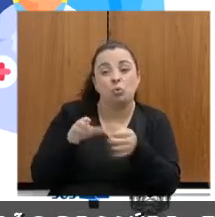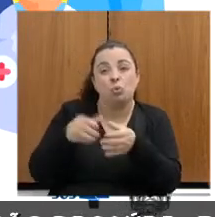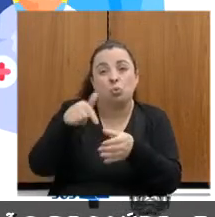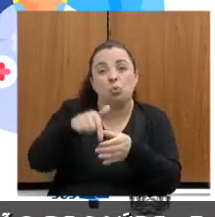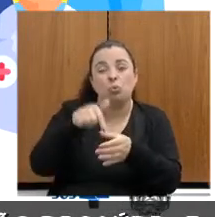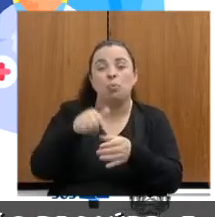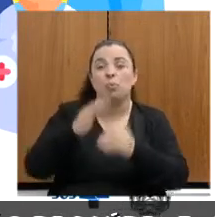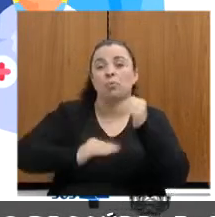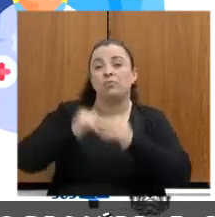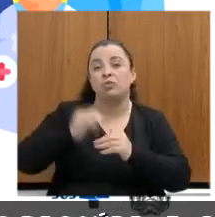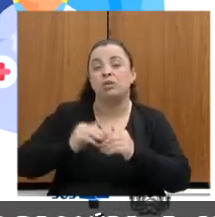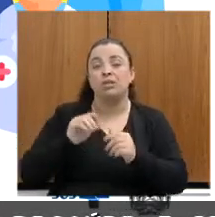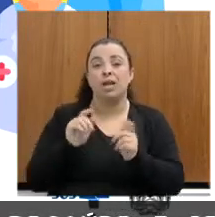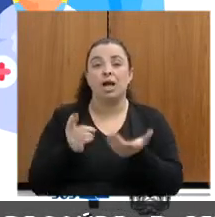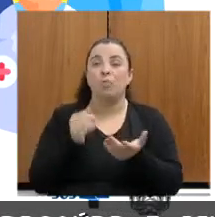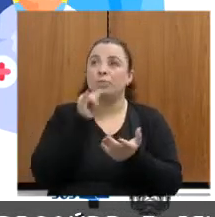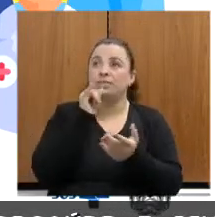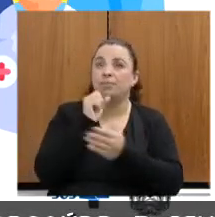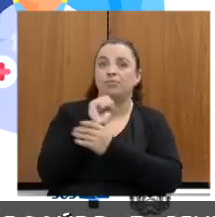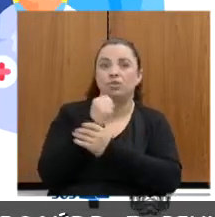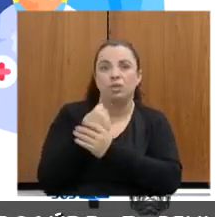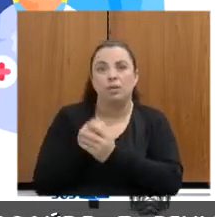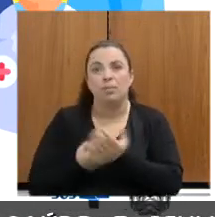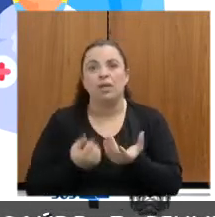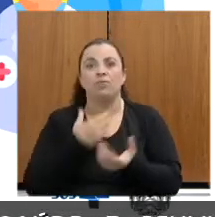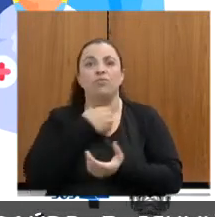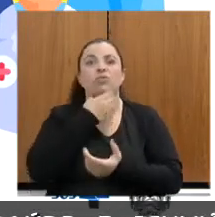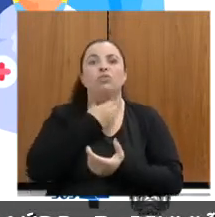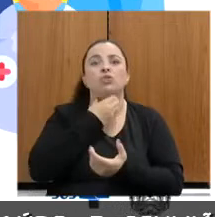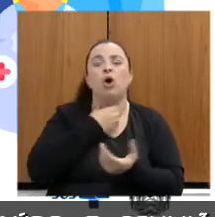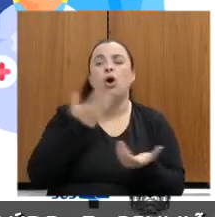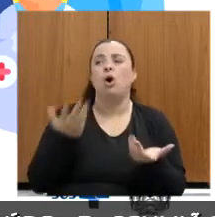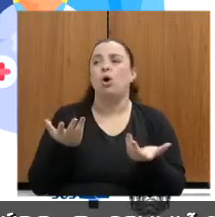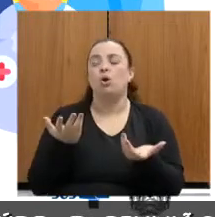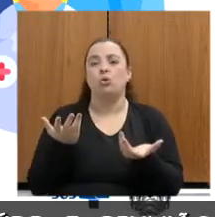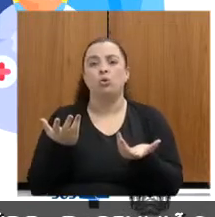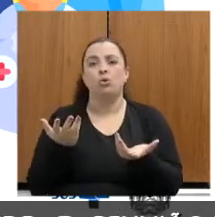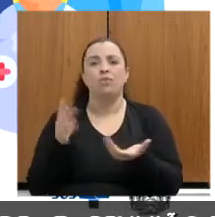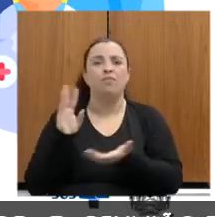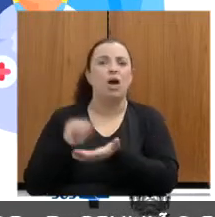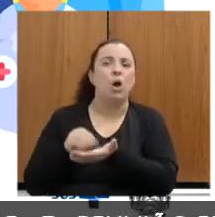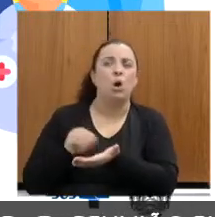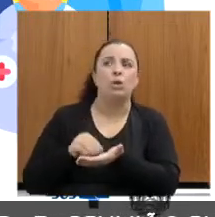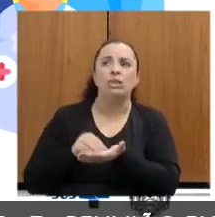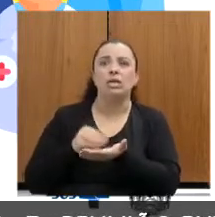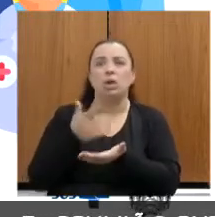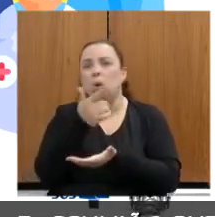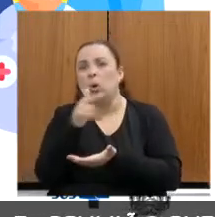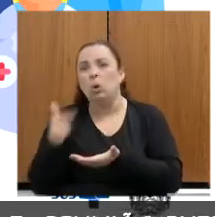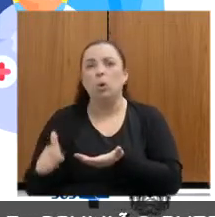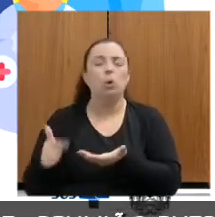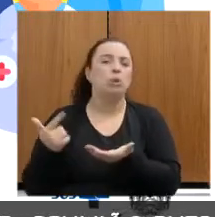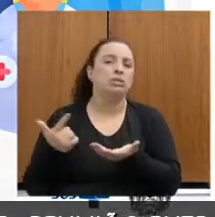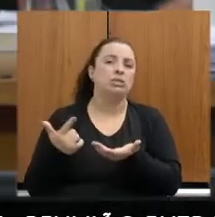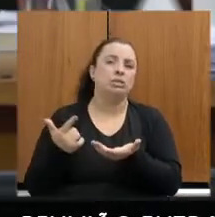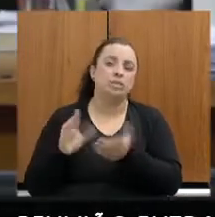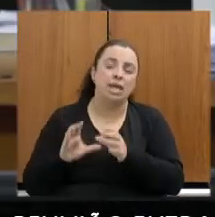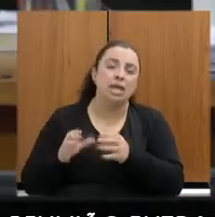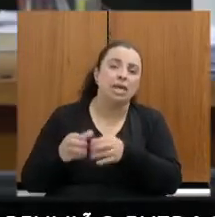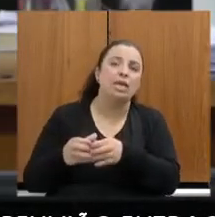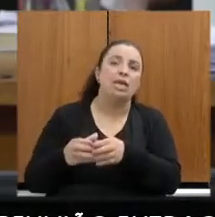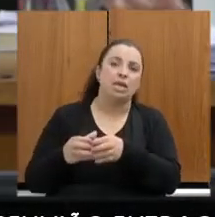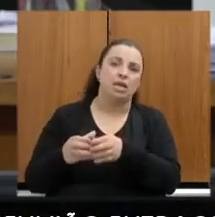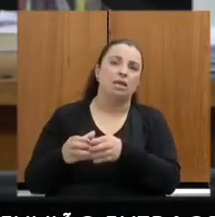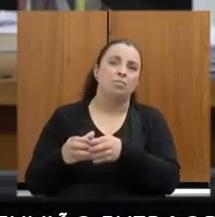é fisioterapeuta fonoaudiólogo É falta outras equipes